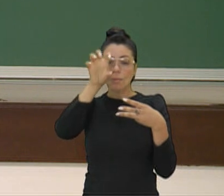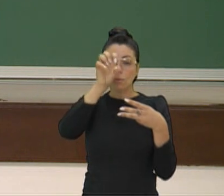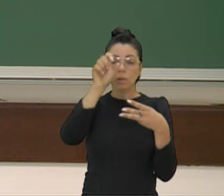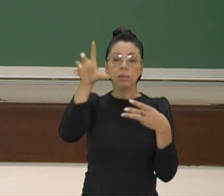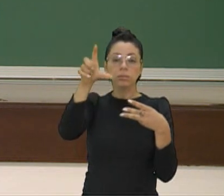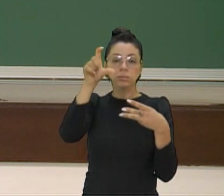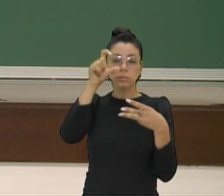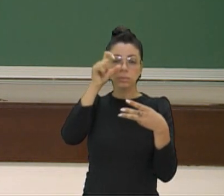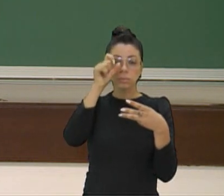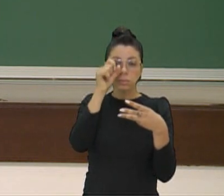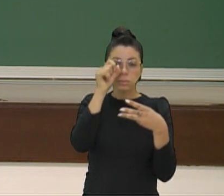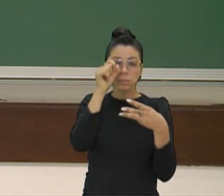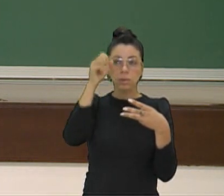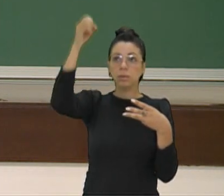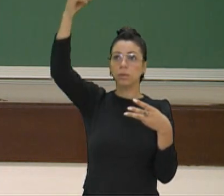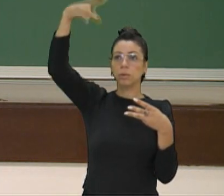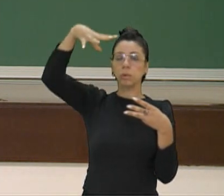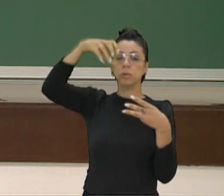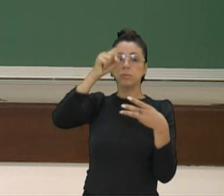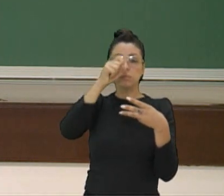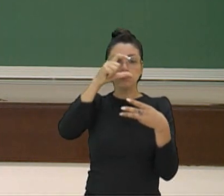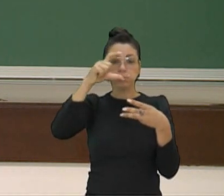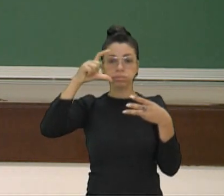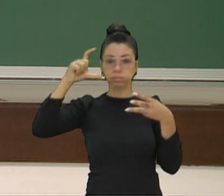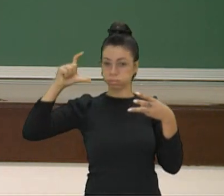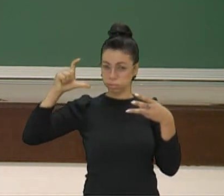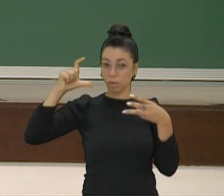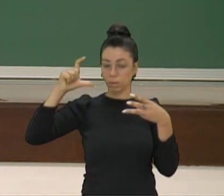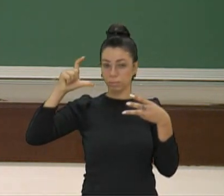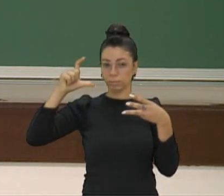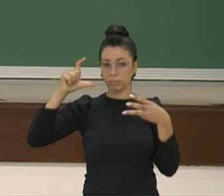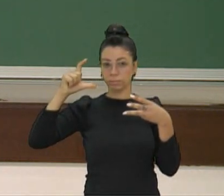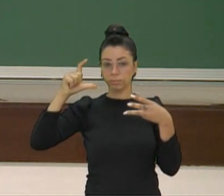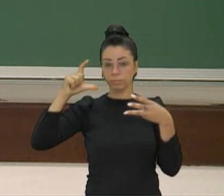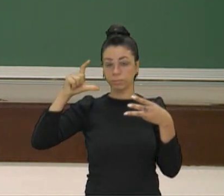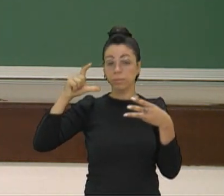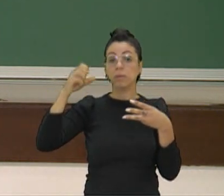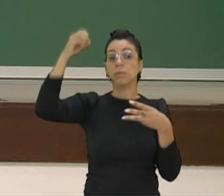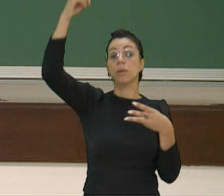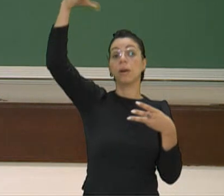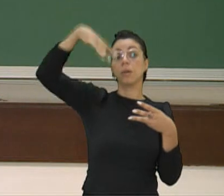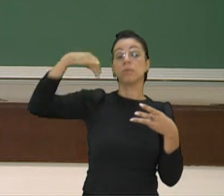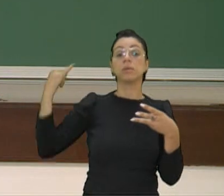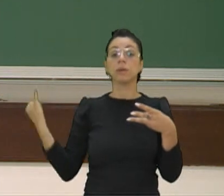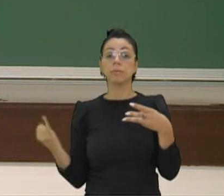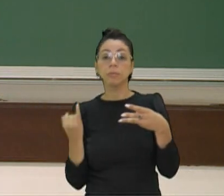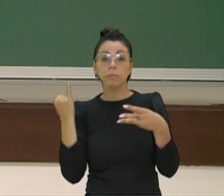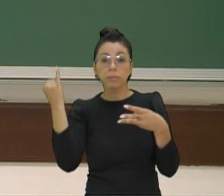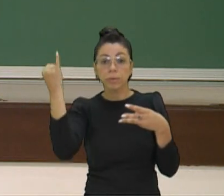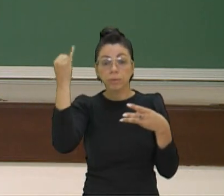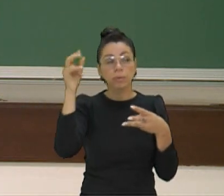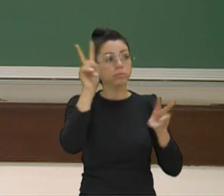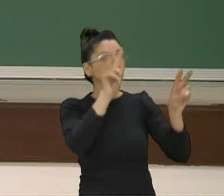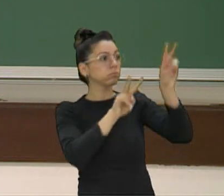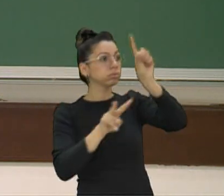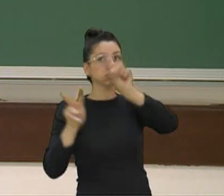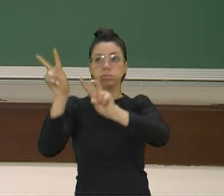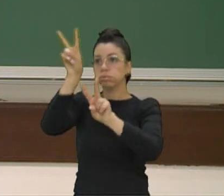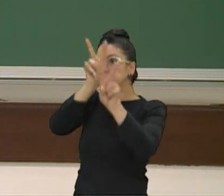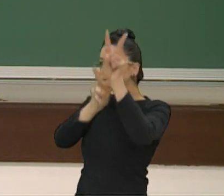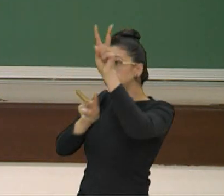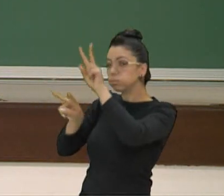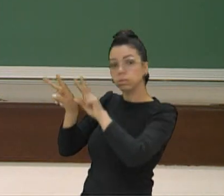contrai, ela fica pequenininha quando tem muita luz no ambiente. Já que a luz é importante para observar os